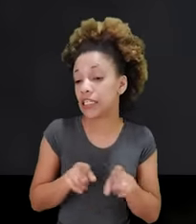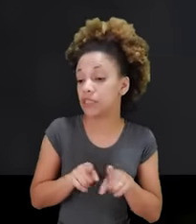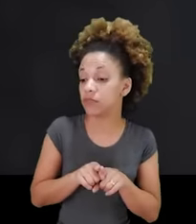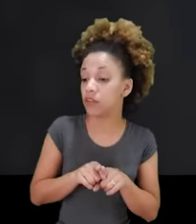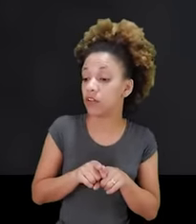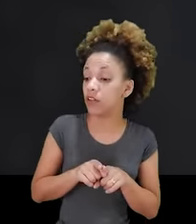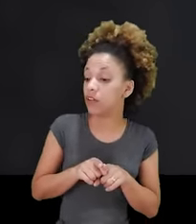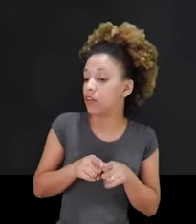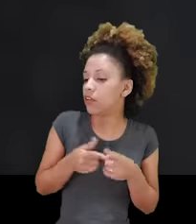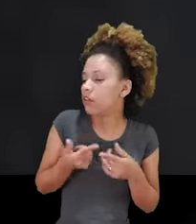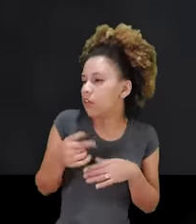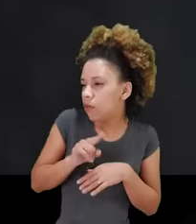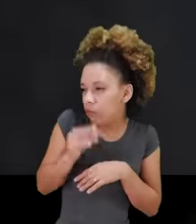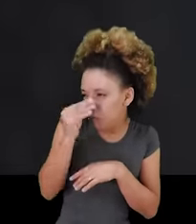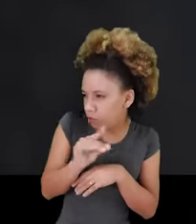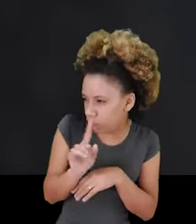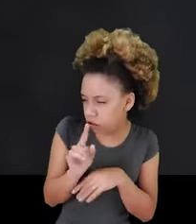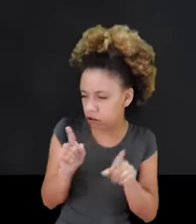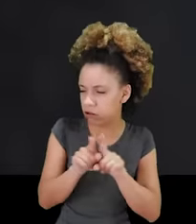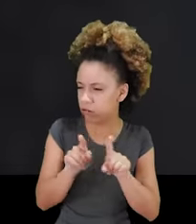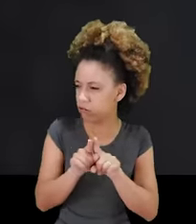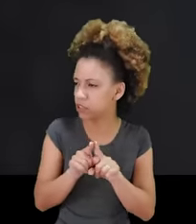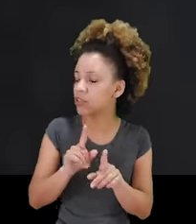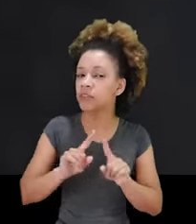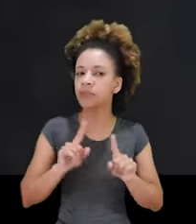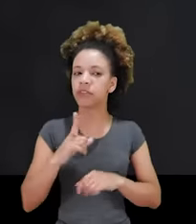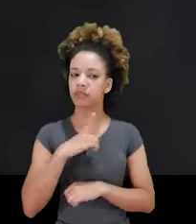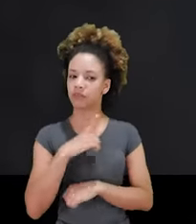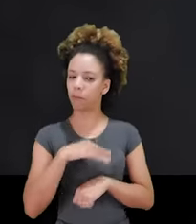conotação pejorativa. Sim. Porque somos, de facto, os mais...